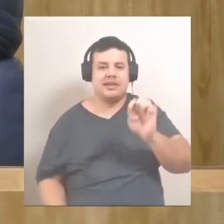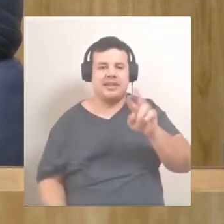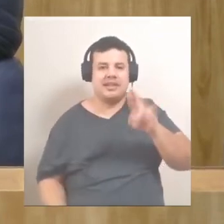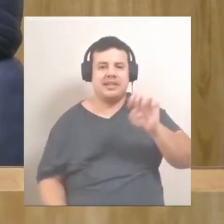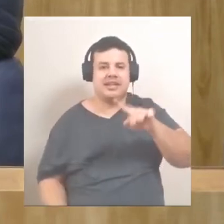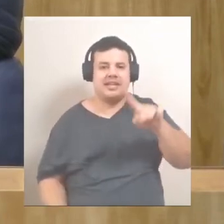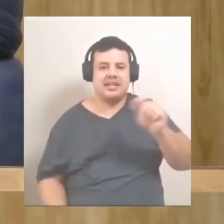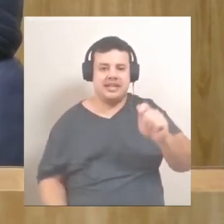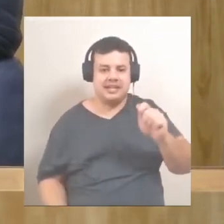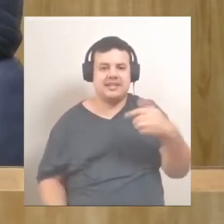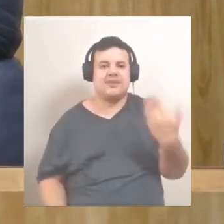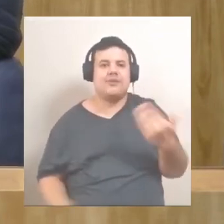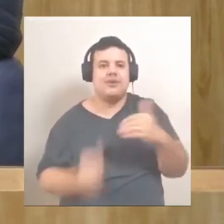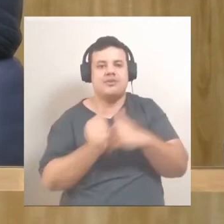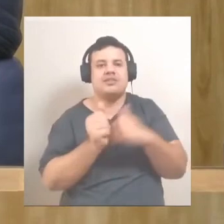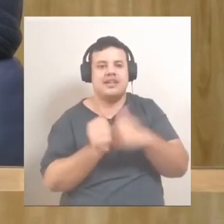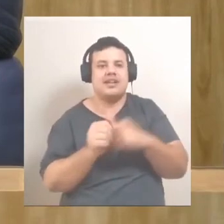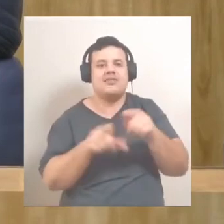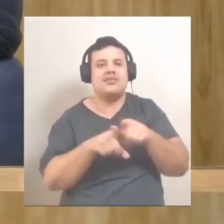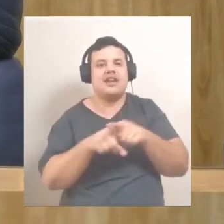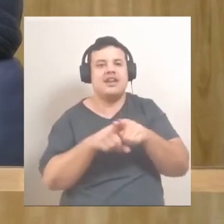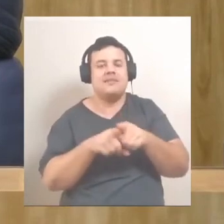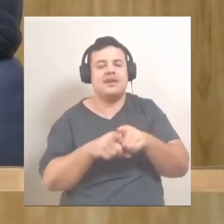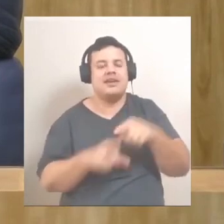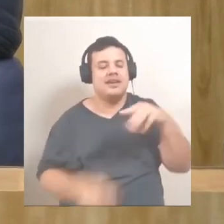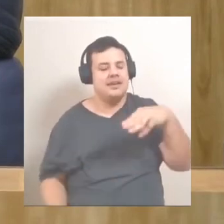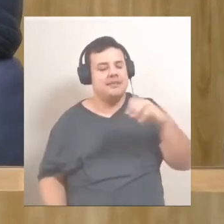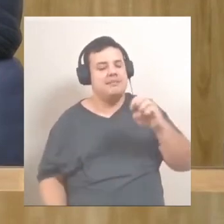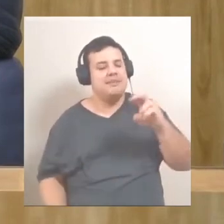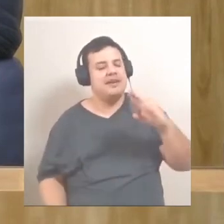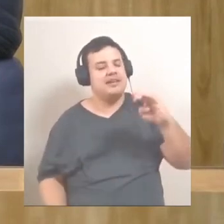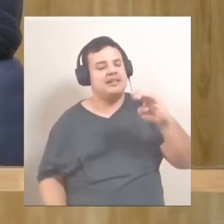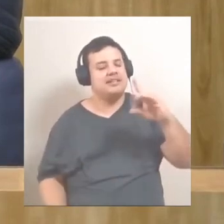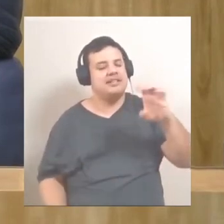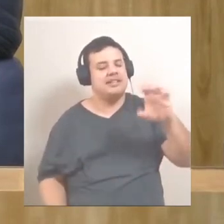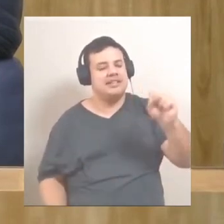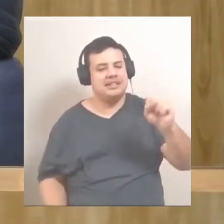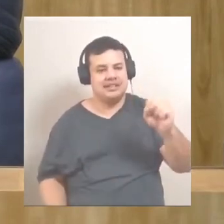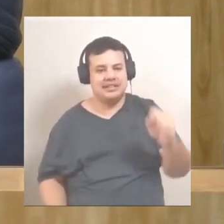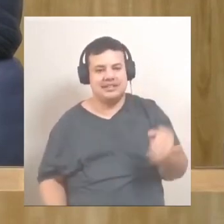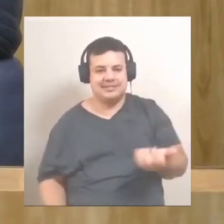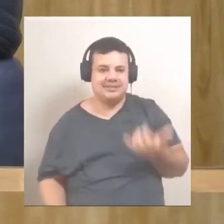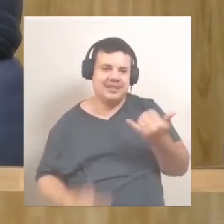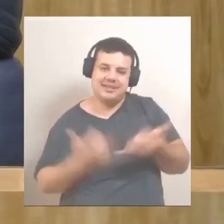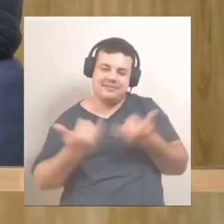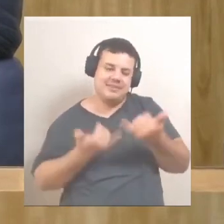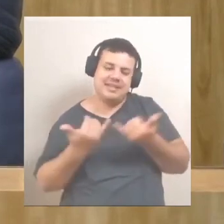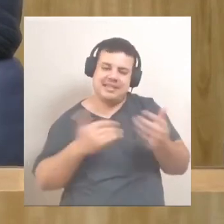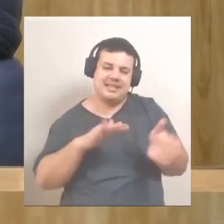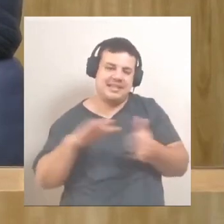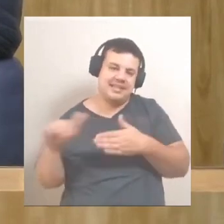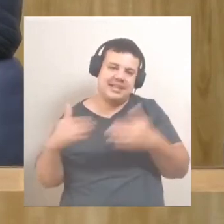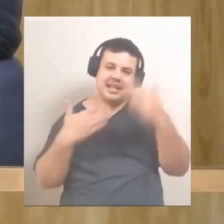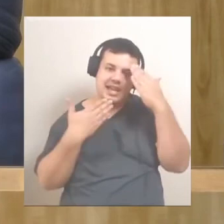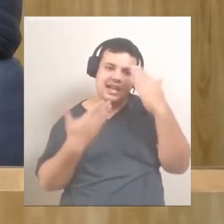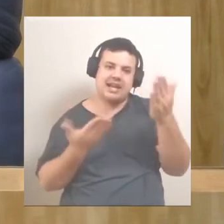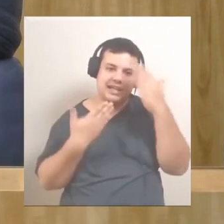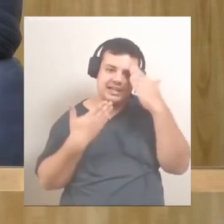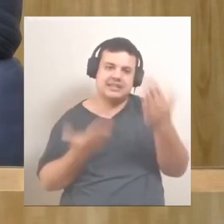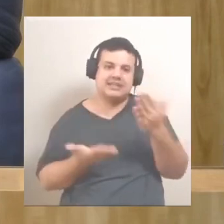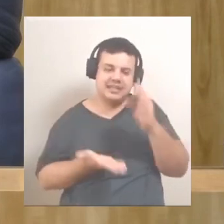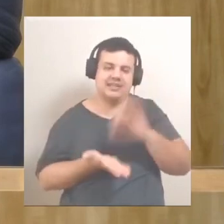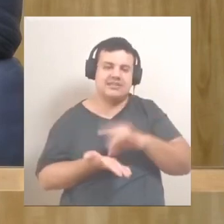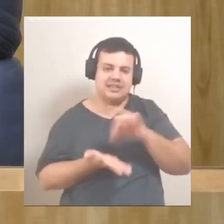qual é o segredo da irmã Mercedes, ou perguntem à Fernanda. E, brincadeiras à parte, agradecer bastante a